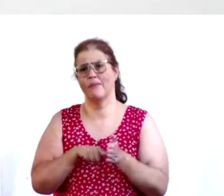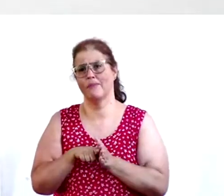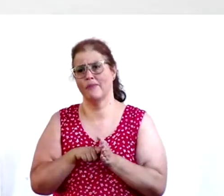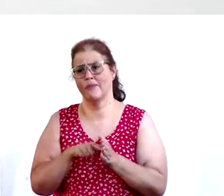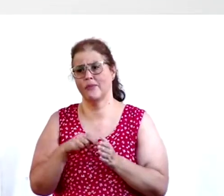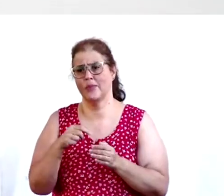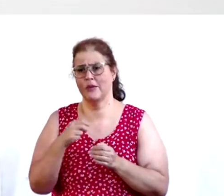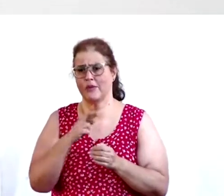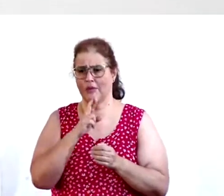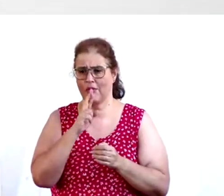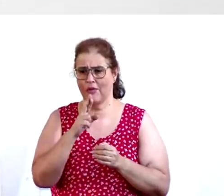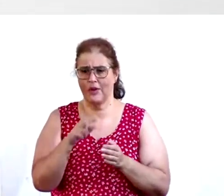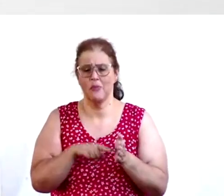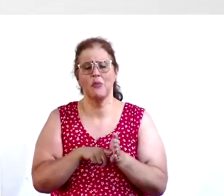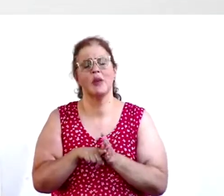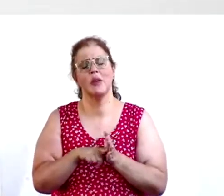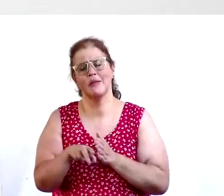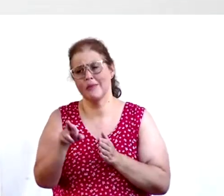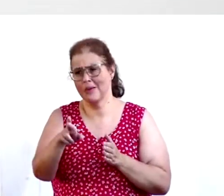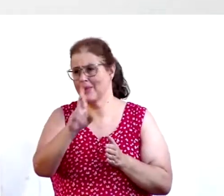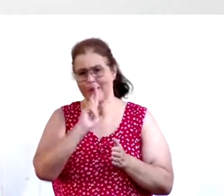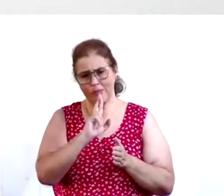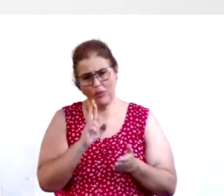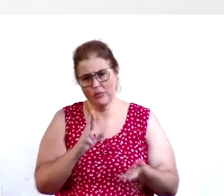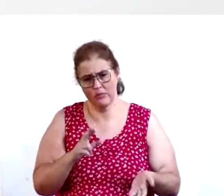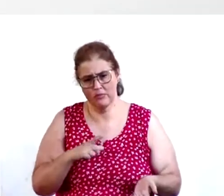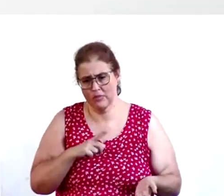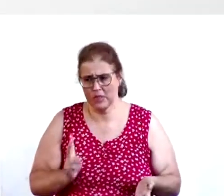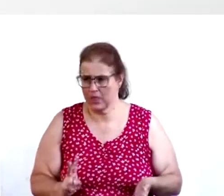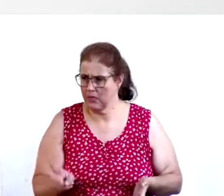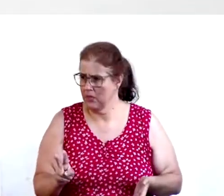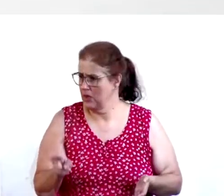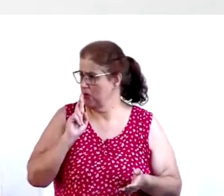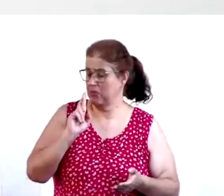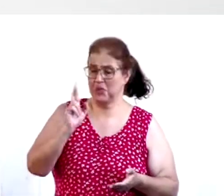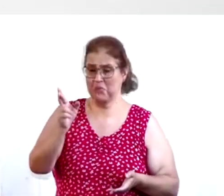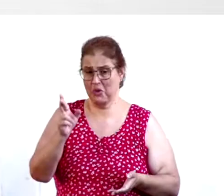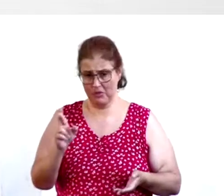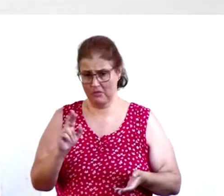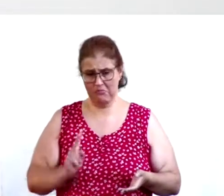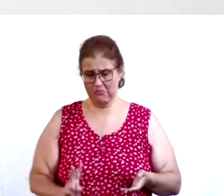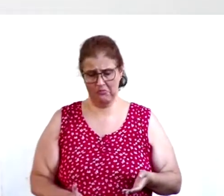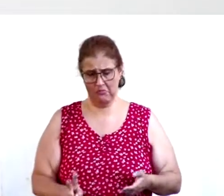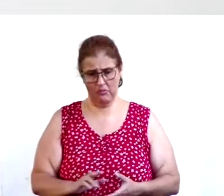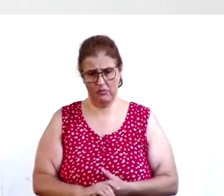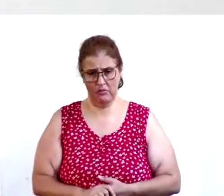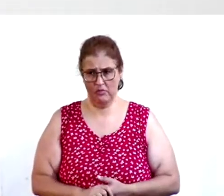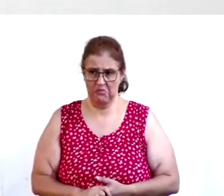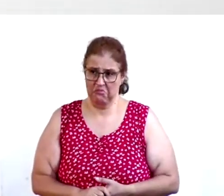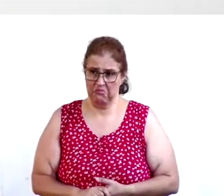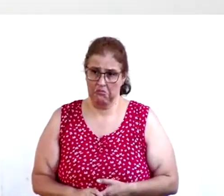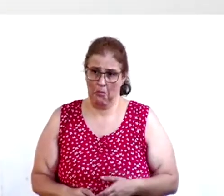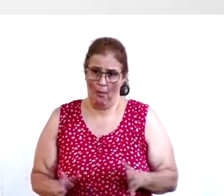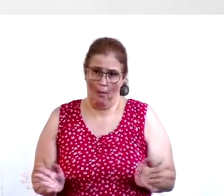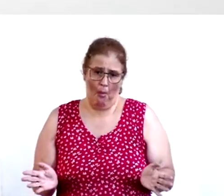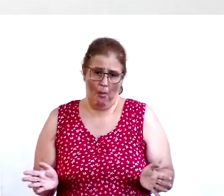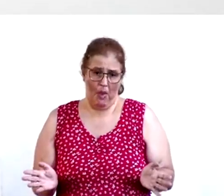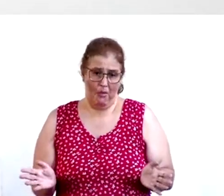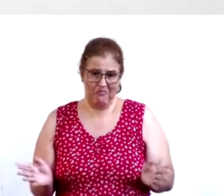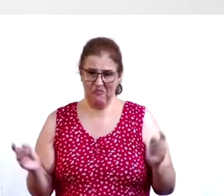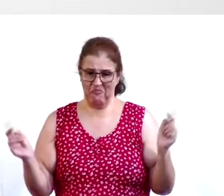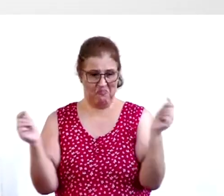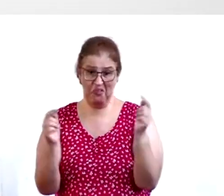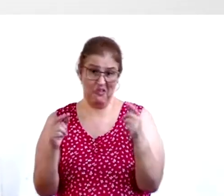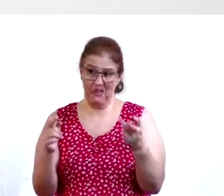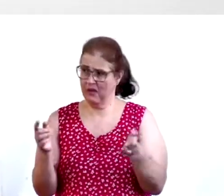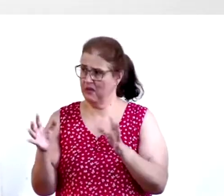temos uma resposta para isso. Talvez muitos de nós poderiam dizer assim: nenhuma, não tem nenhuma relação entre